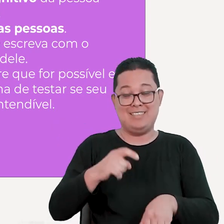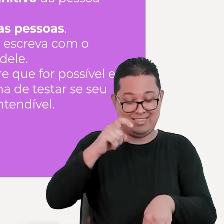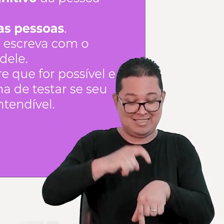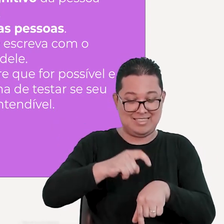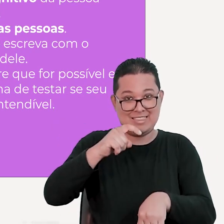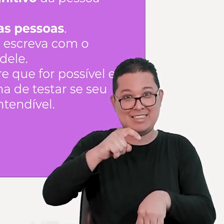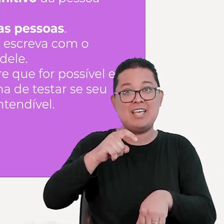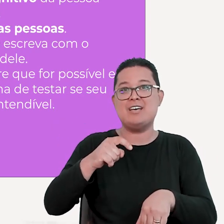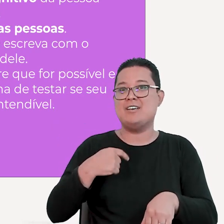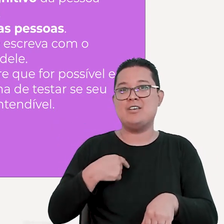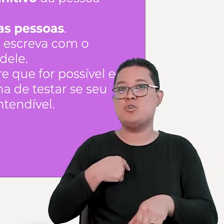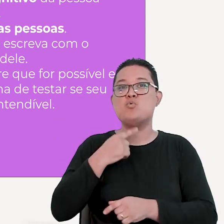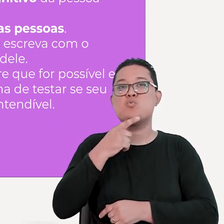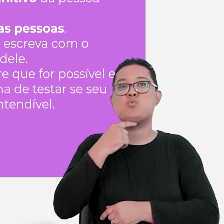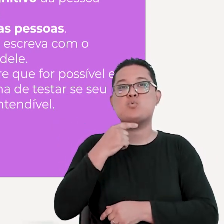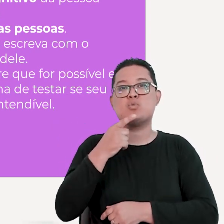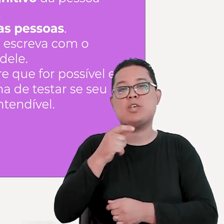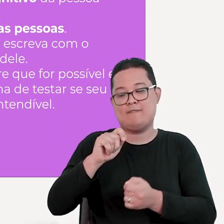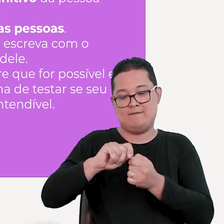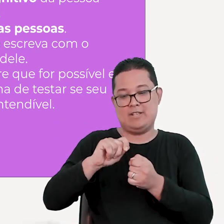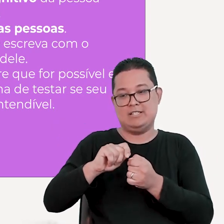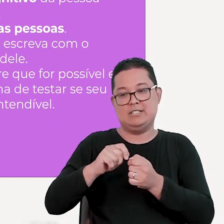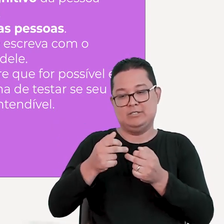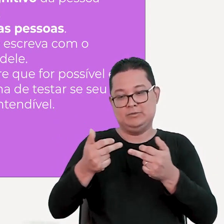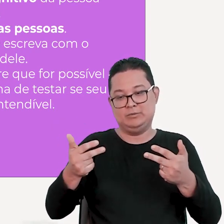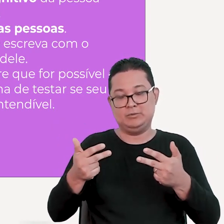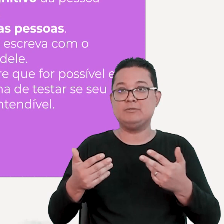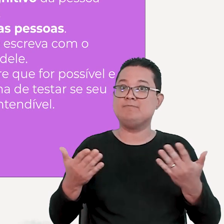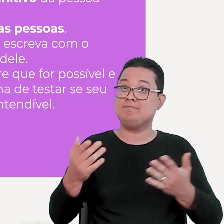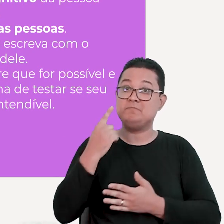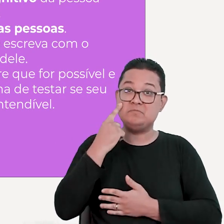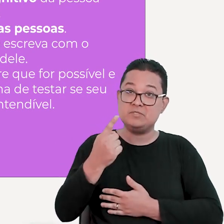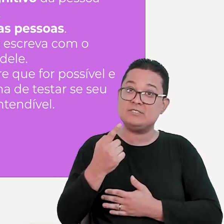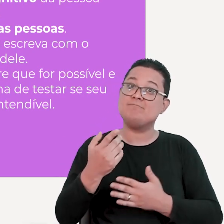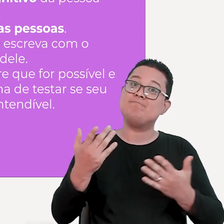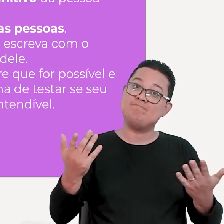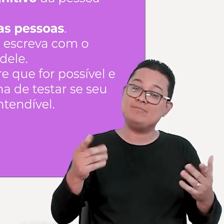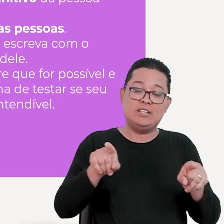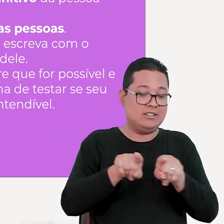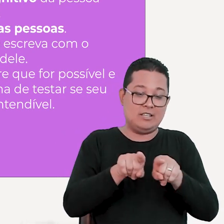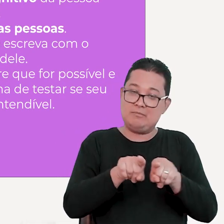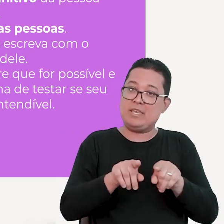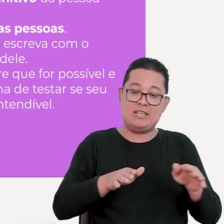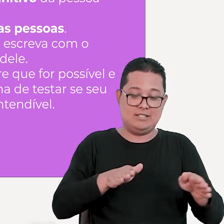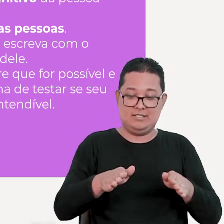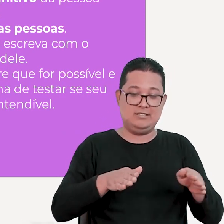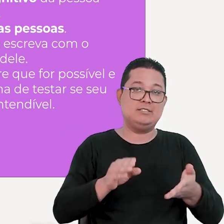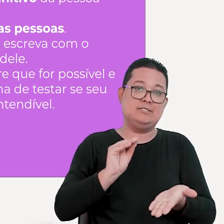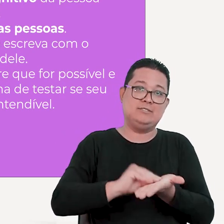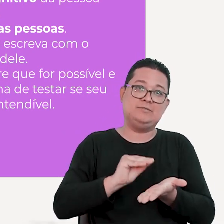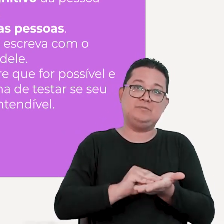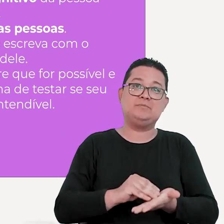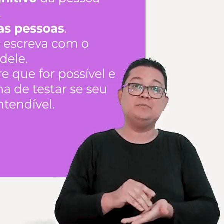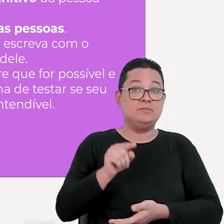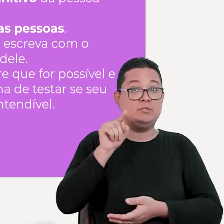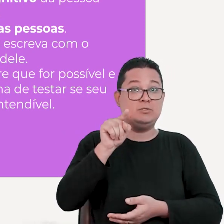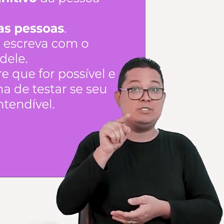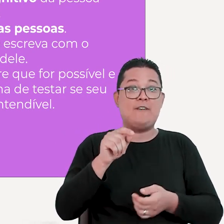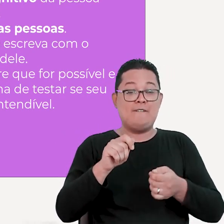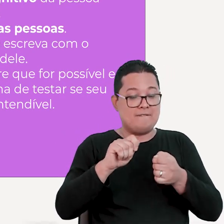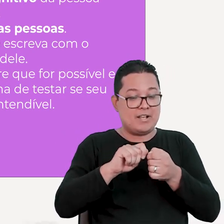me permitia concluir uma tarefa dentro de um aplicativo. E isso também é acessibilidade, porque muitas vezes, quando a gente fala